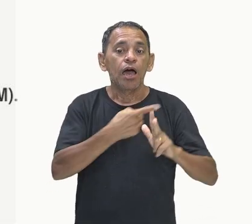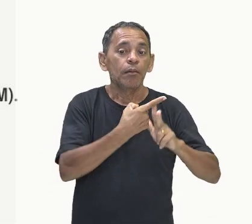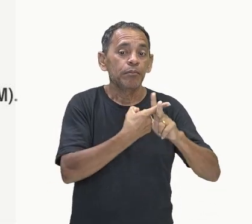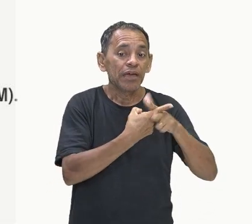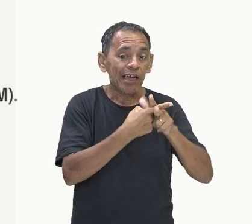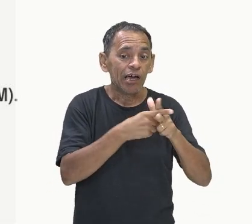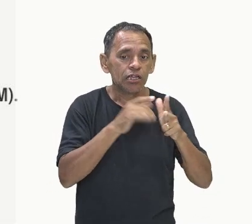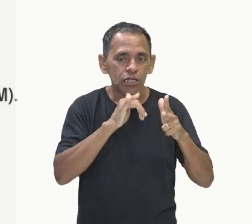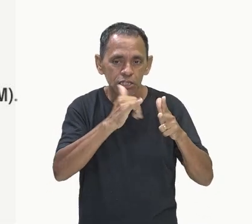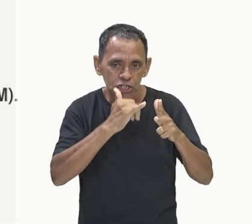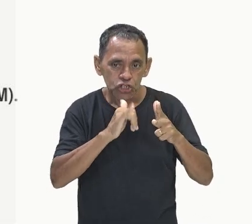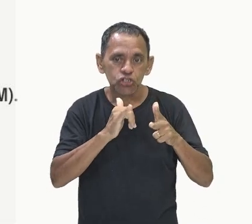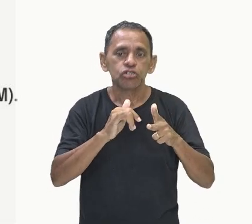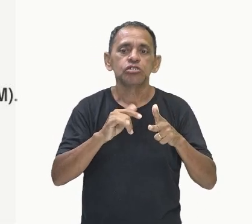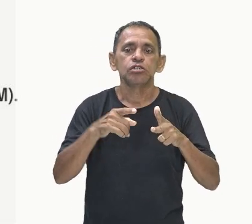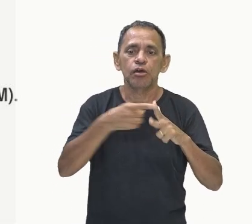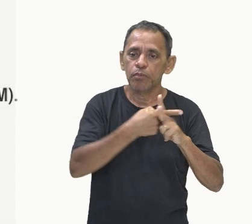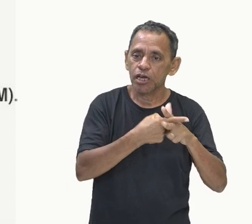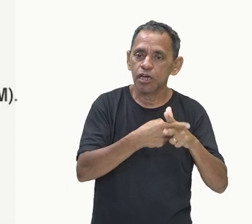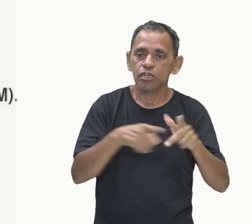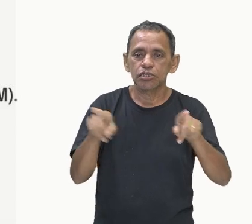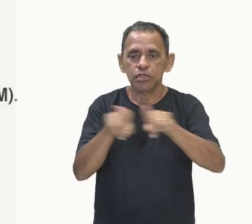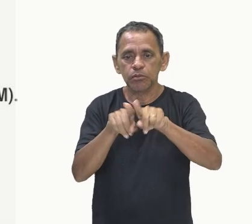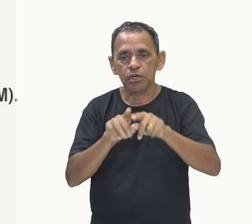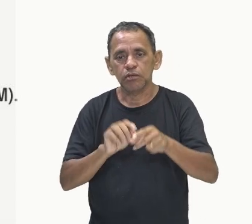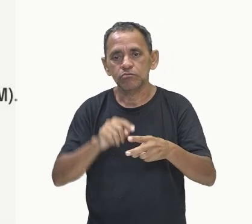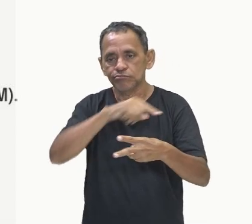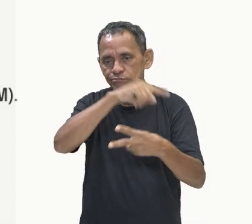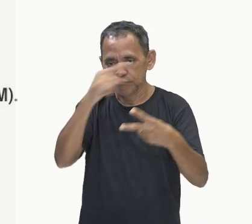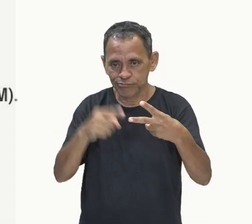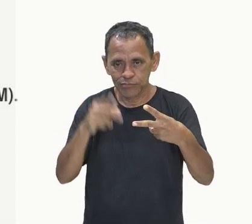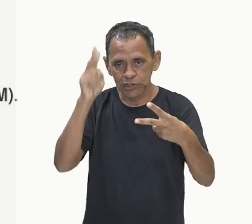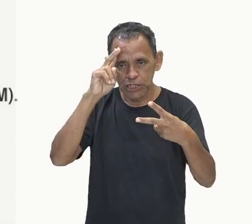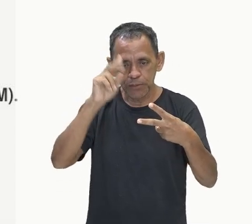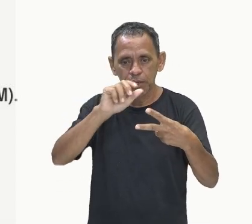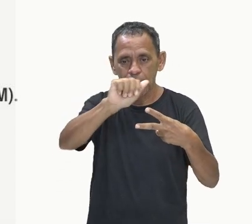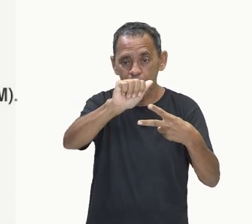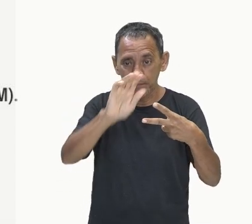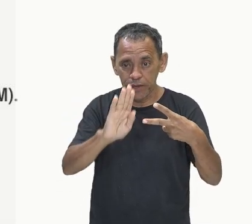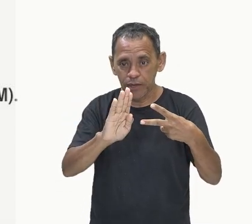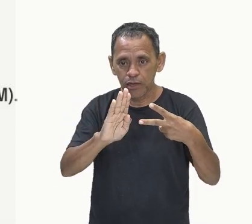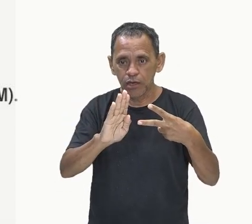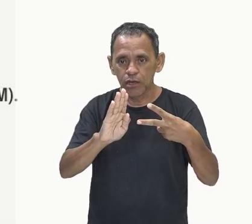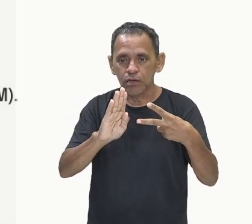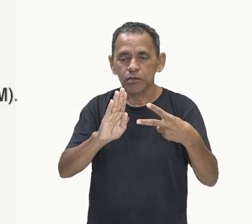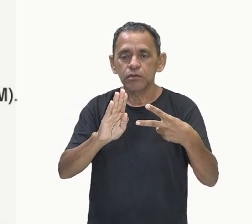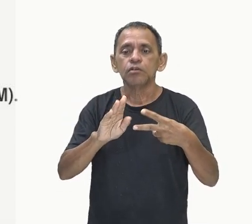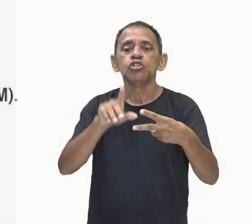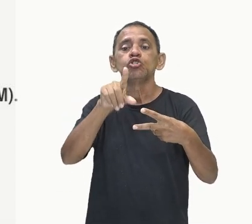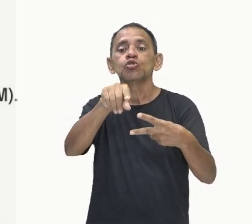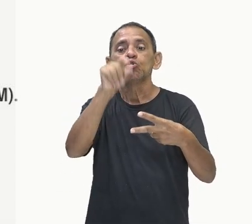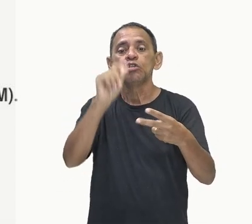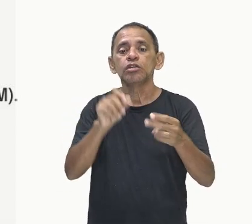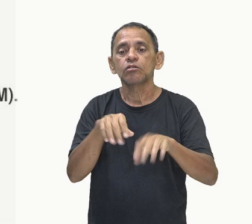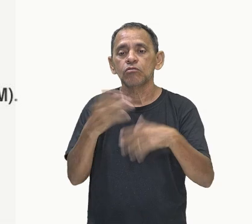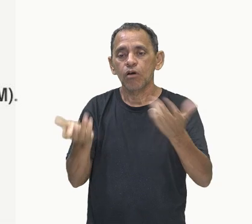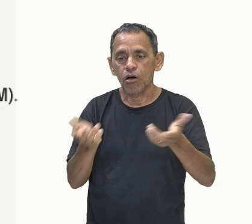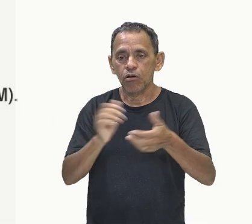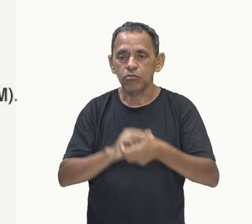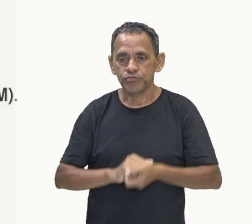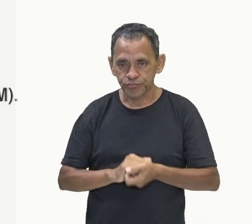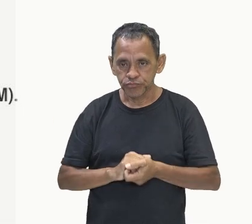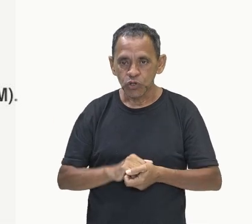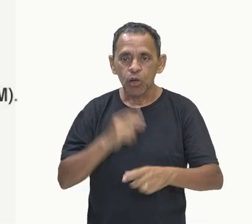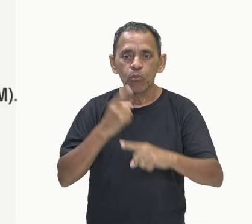gente elimina, porque a energia mecânica ela se conserva nessa situação. É um sistema conservativo.